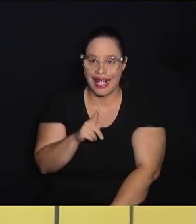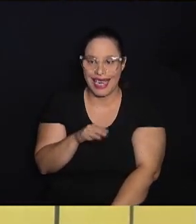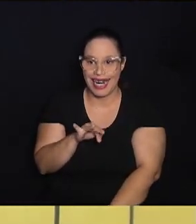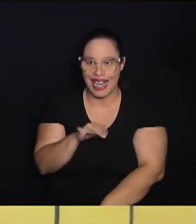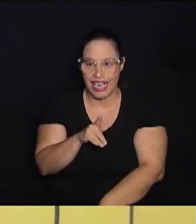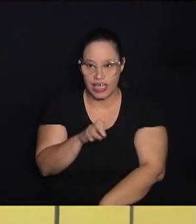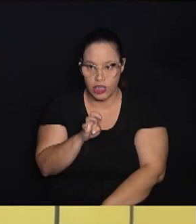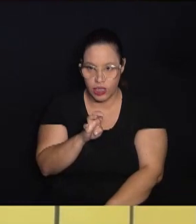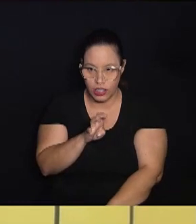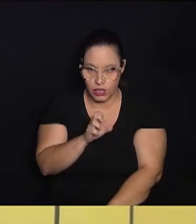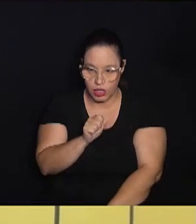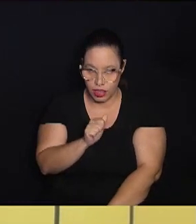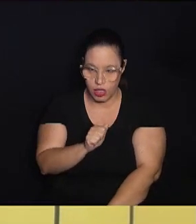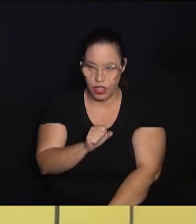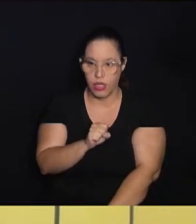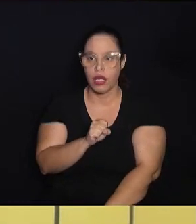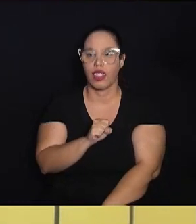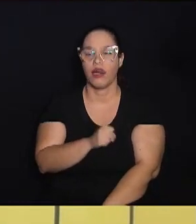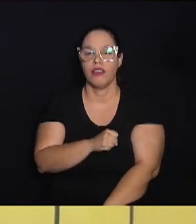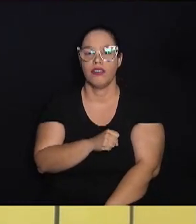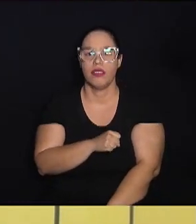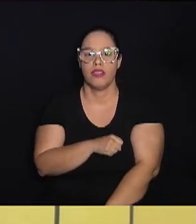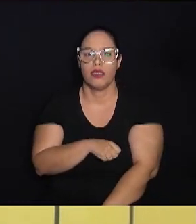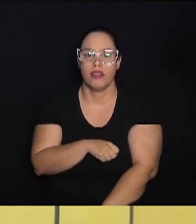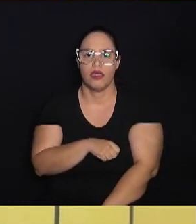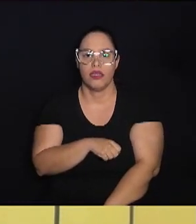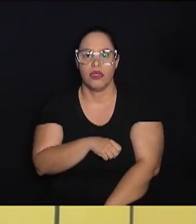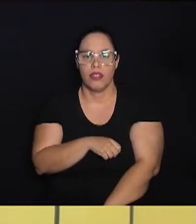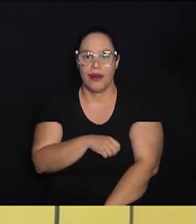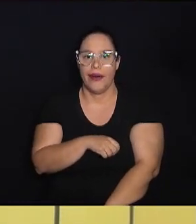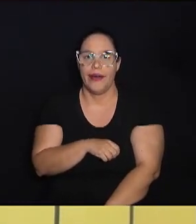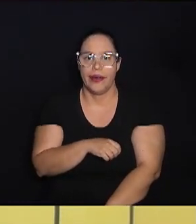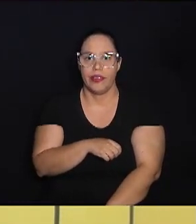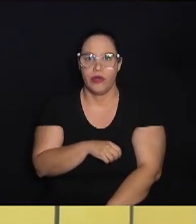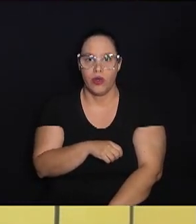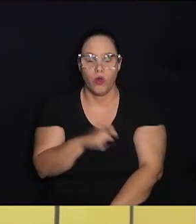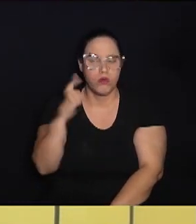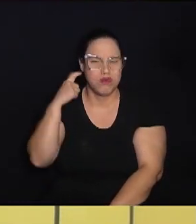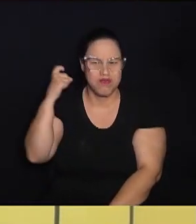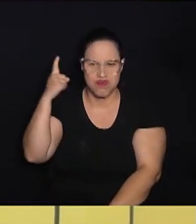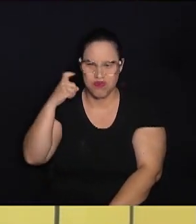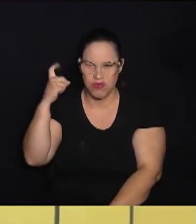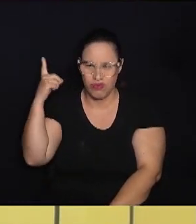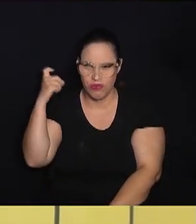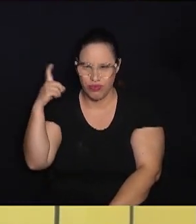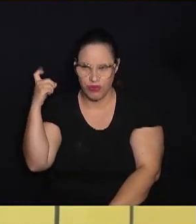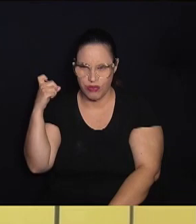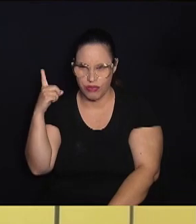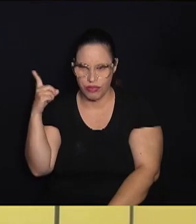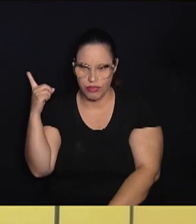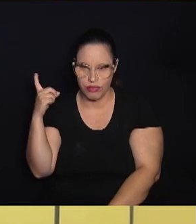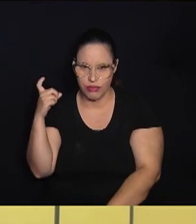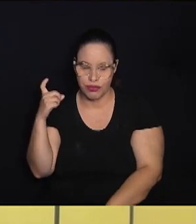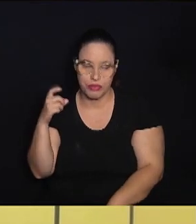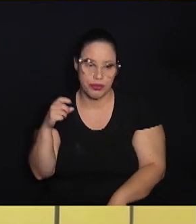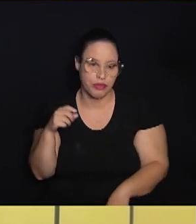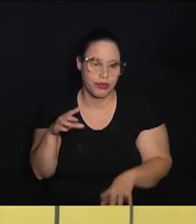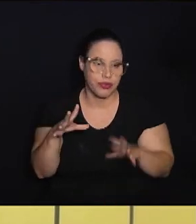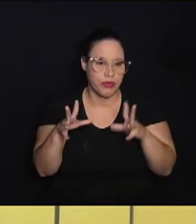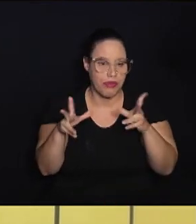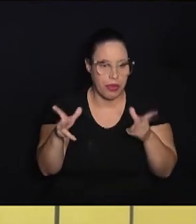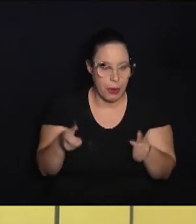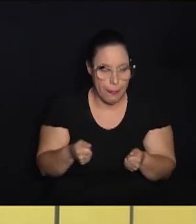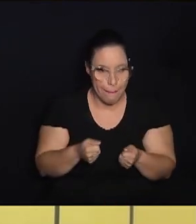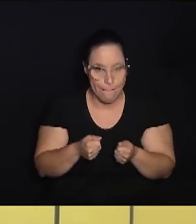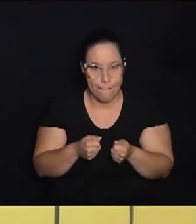para eles é uma coisa muito mais grandiosa as próprias onomatopeias né que é o barulho eh eles fazem un atopias muito mais eh